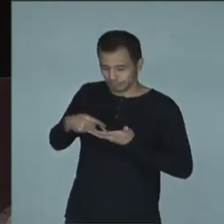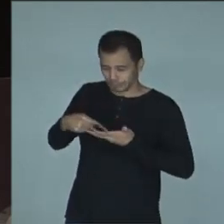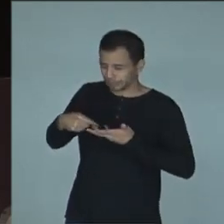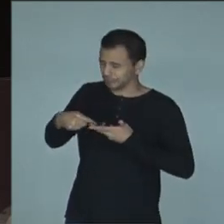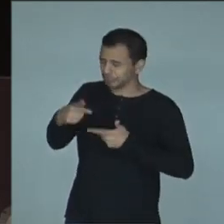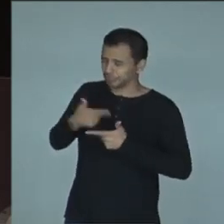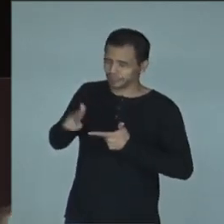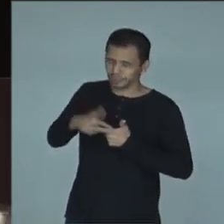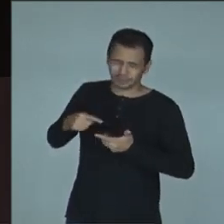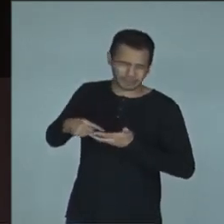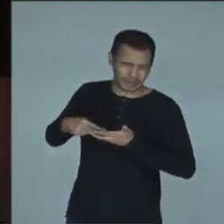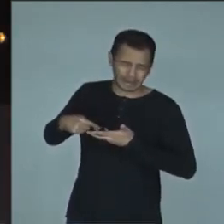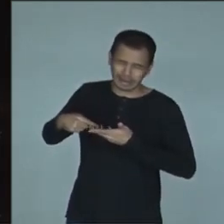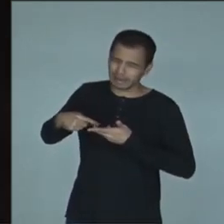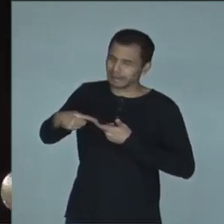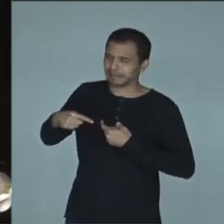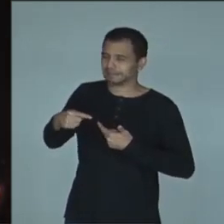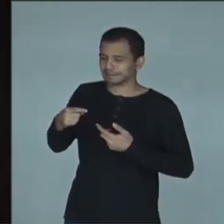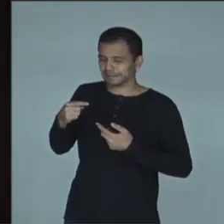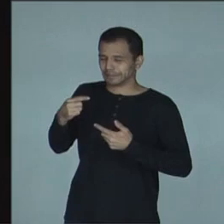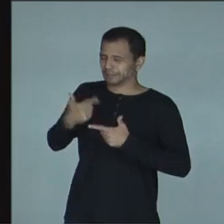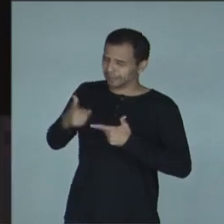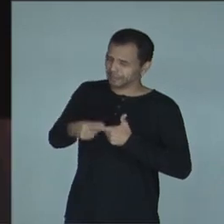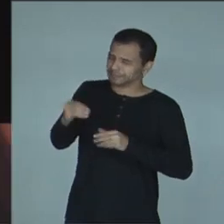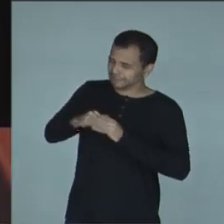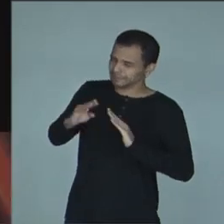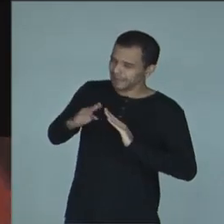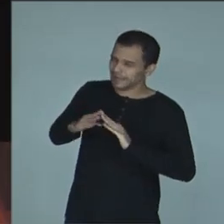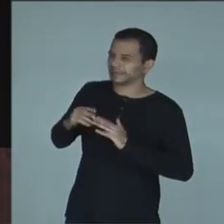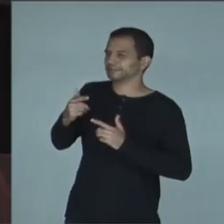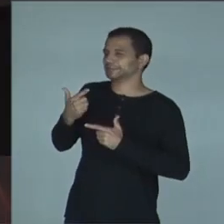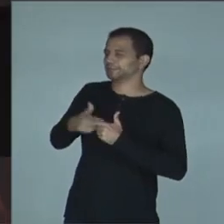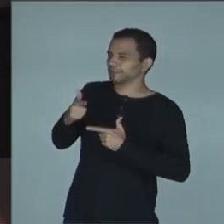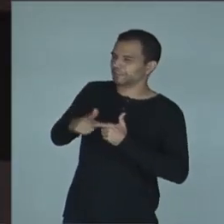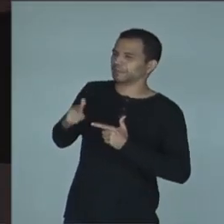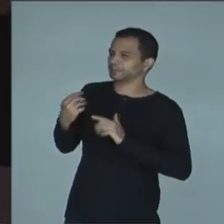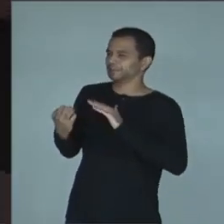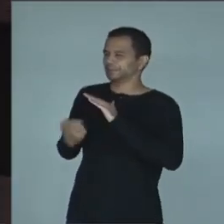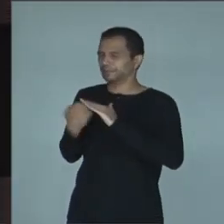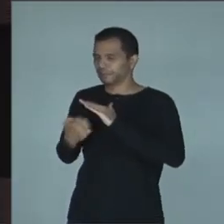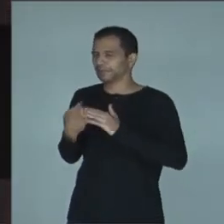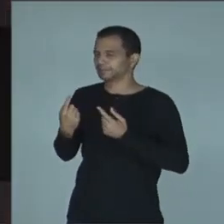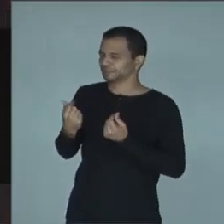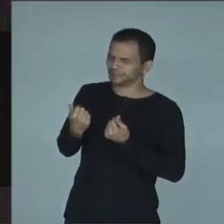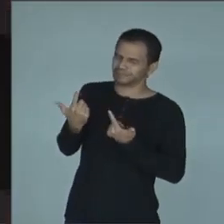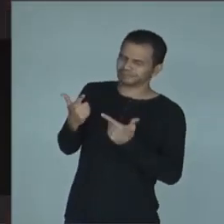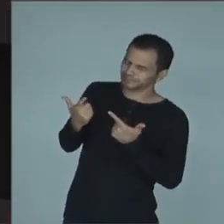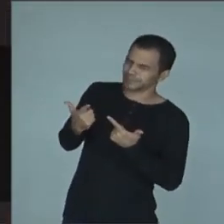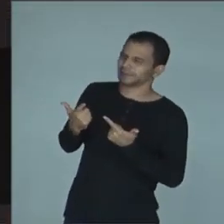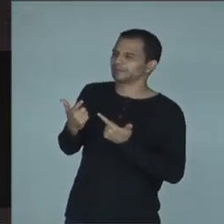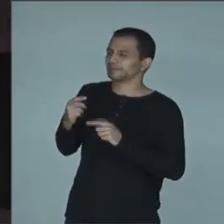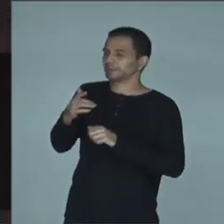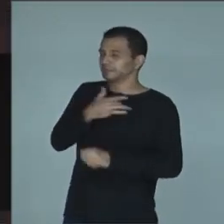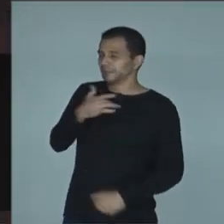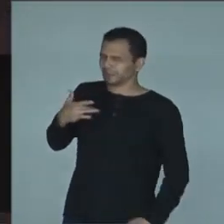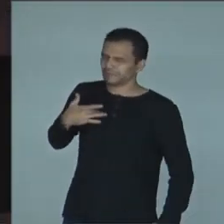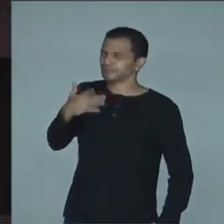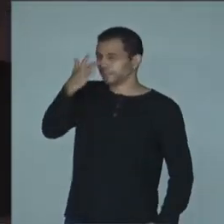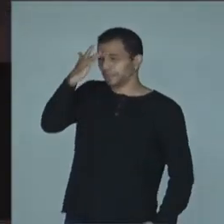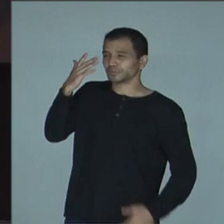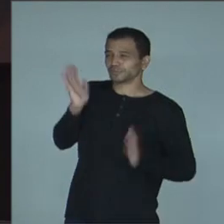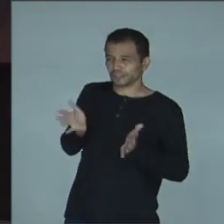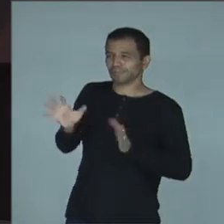problema eu tô problema em casa programa financeiro problema de saúde tem convite na minha